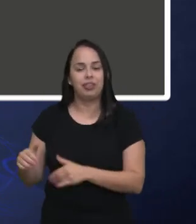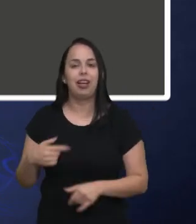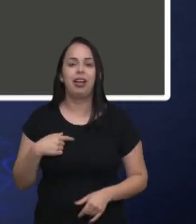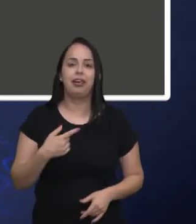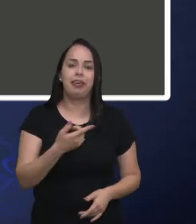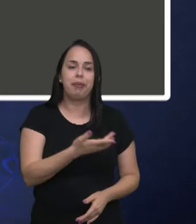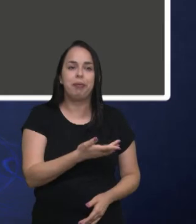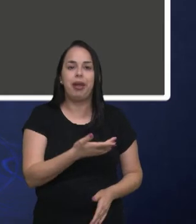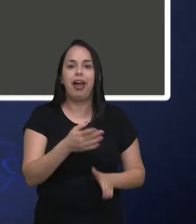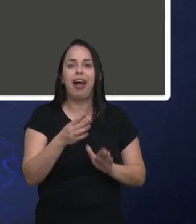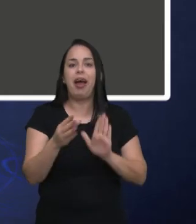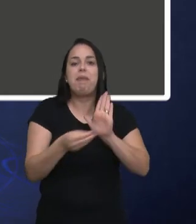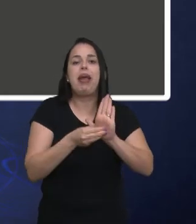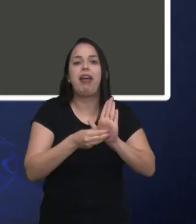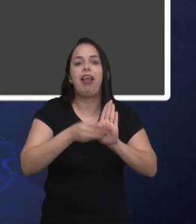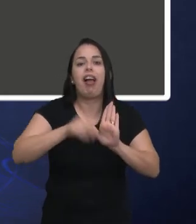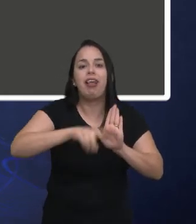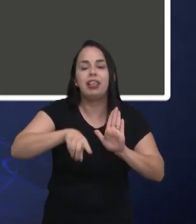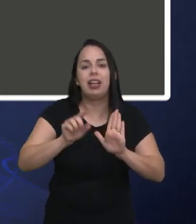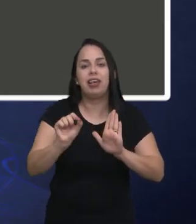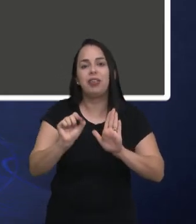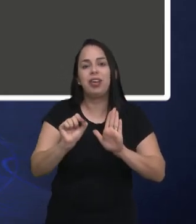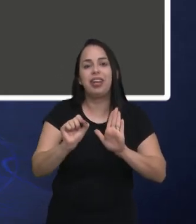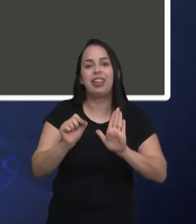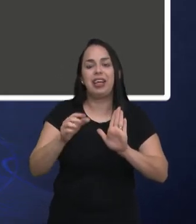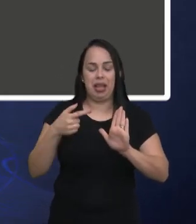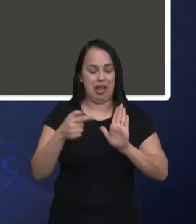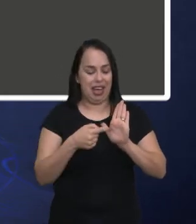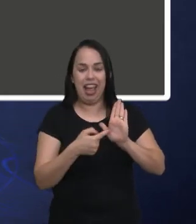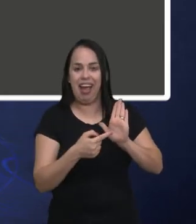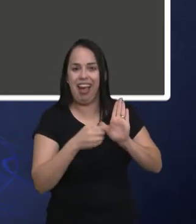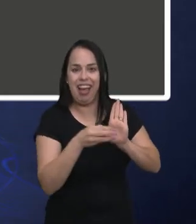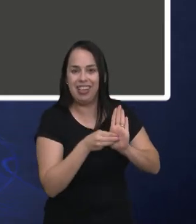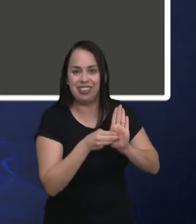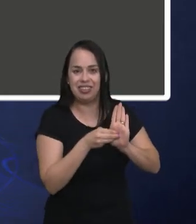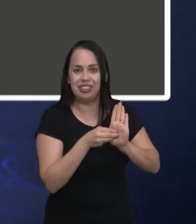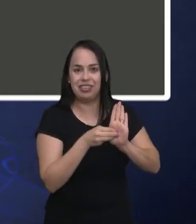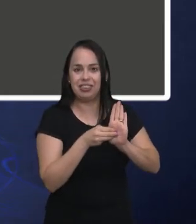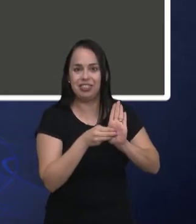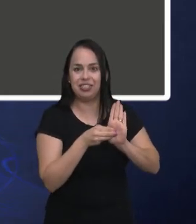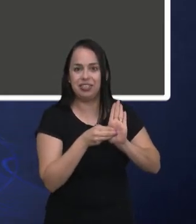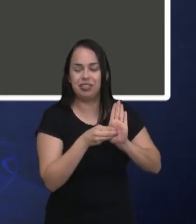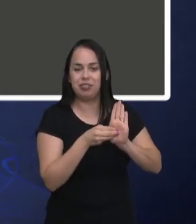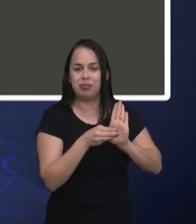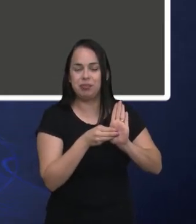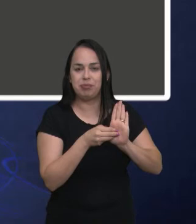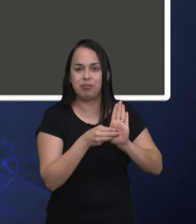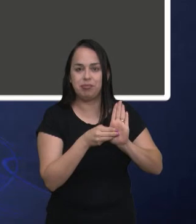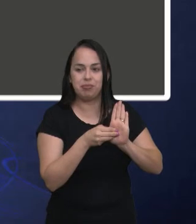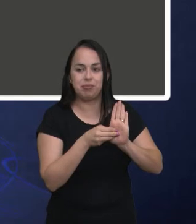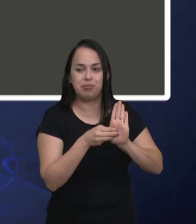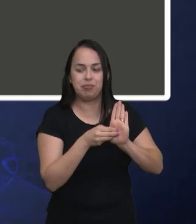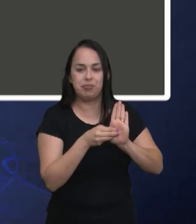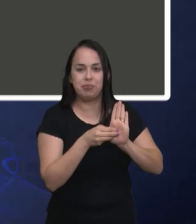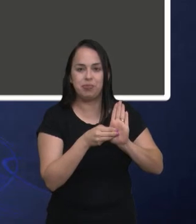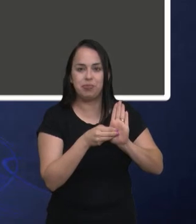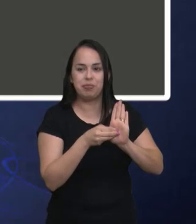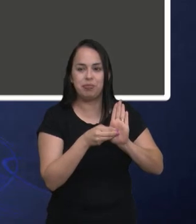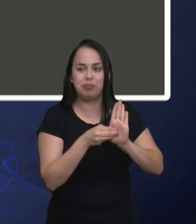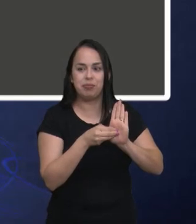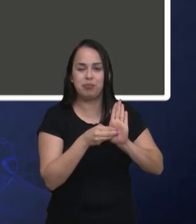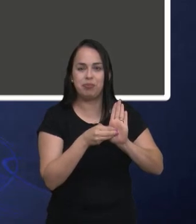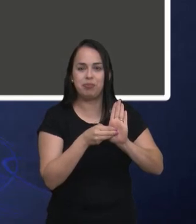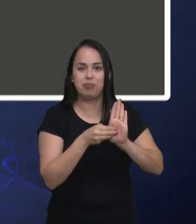colocaram o seguinte, que a minha emenda inviabilizaria conjuntos de